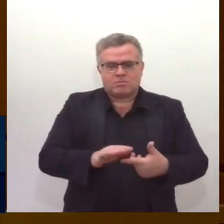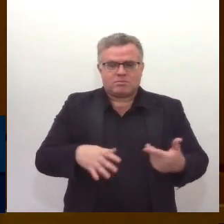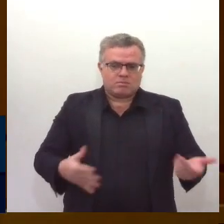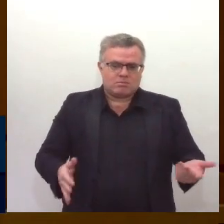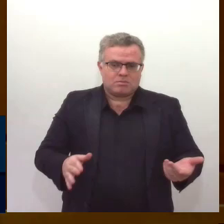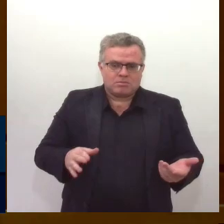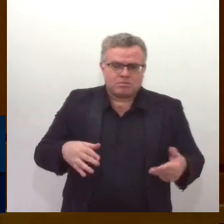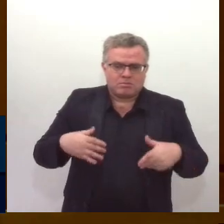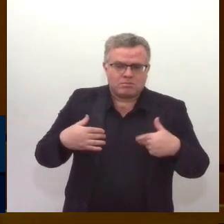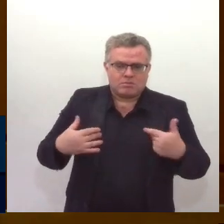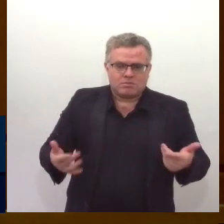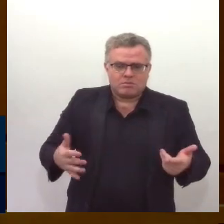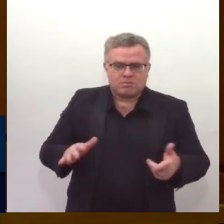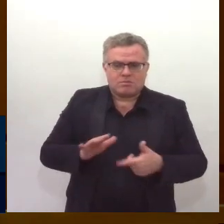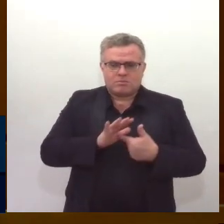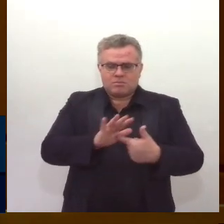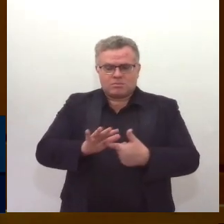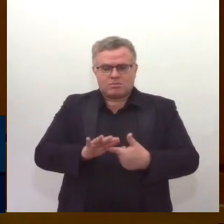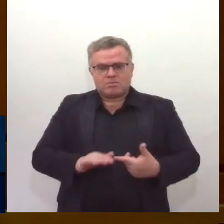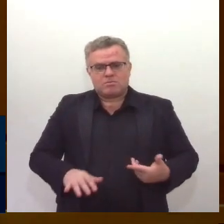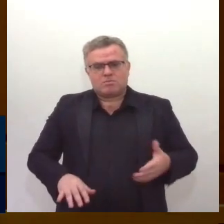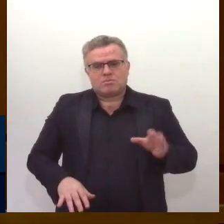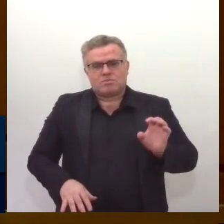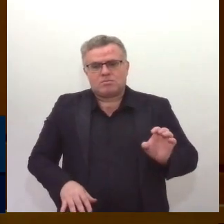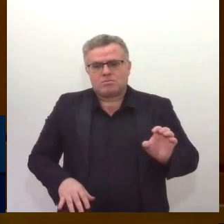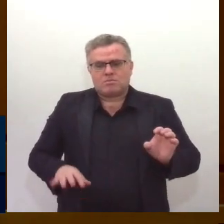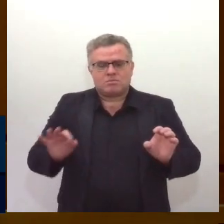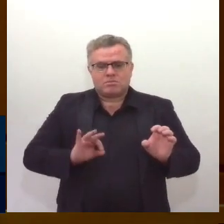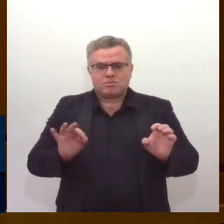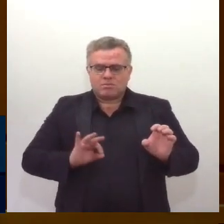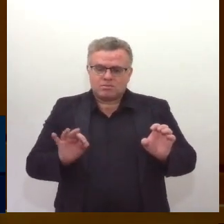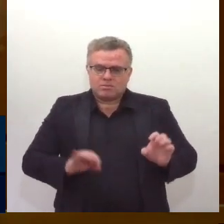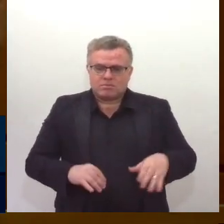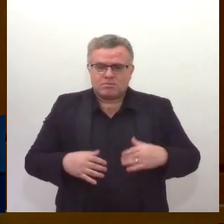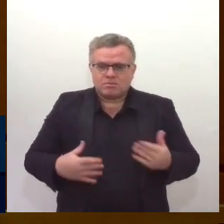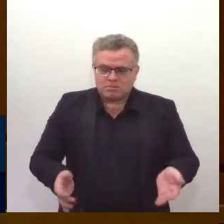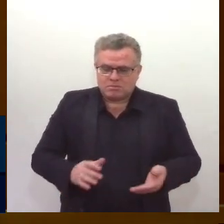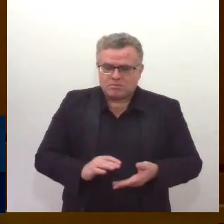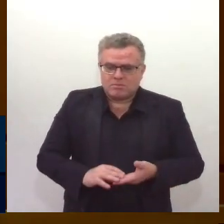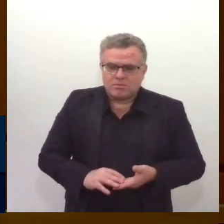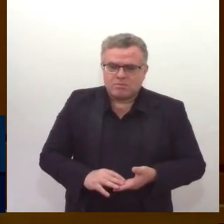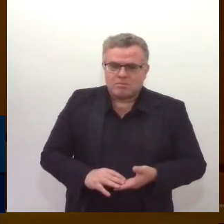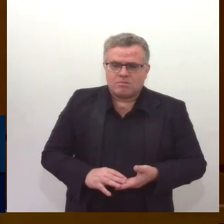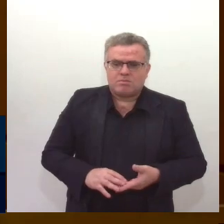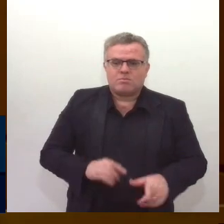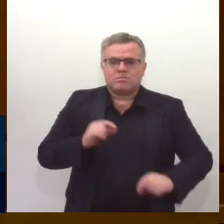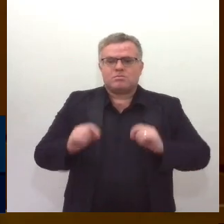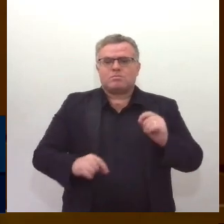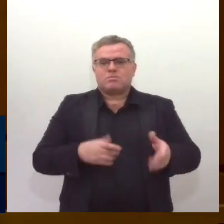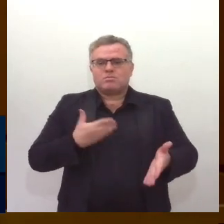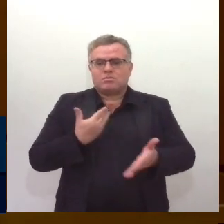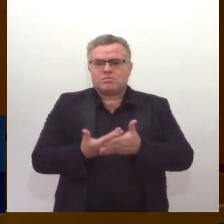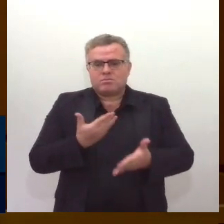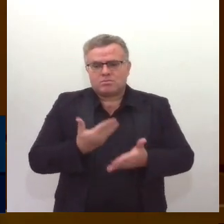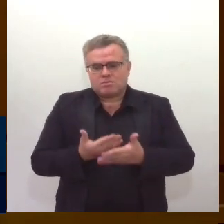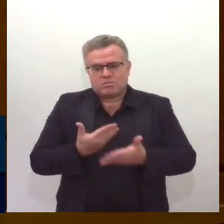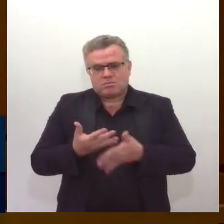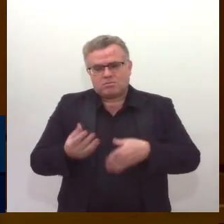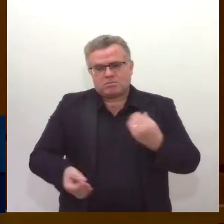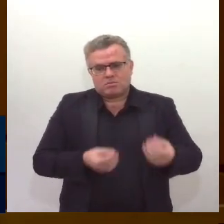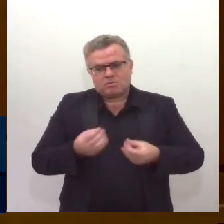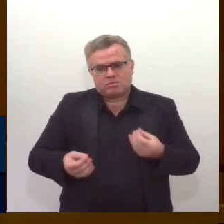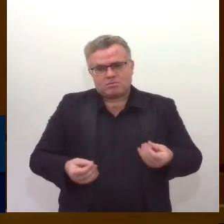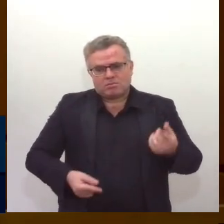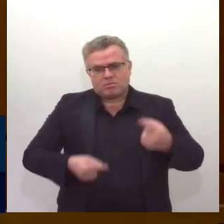esquerda. Vamos pelo menos estudar um pouco, né, de políticas